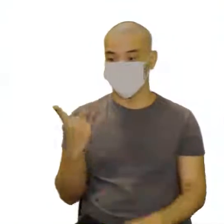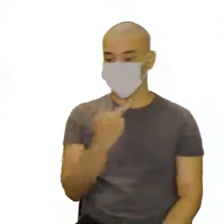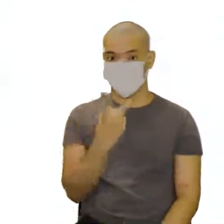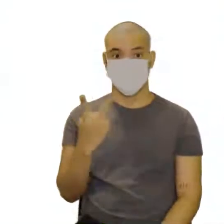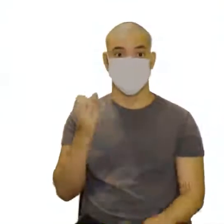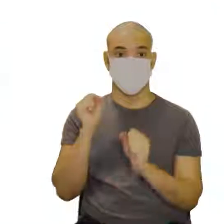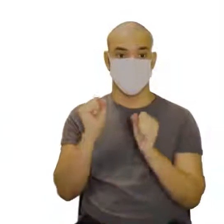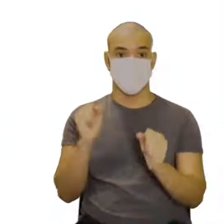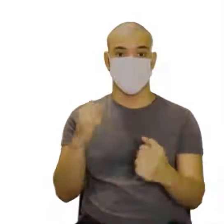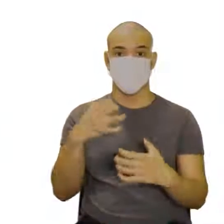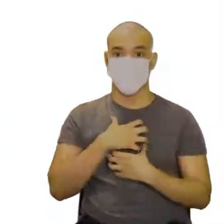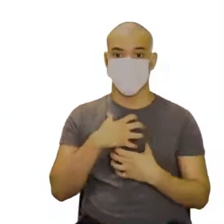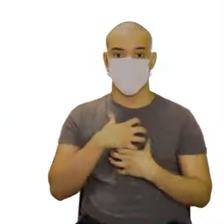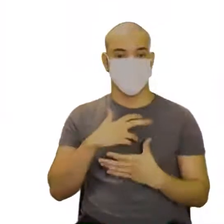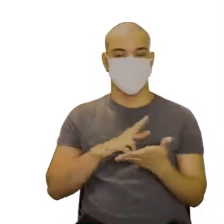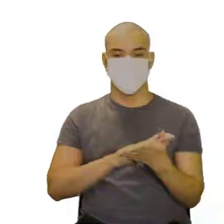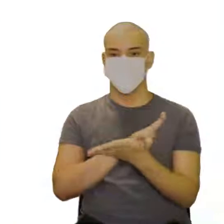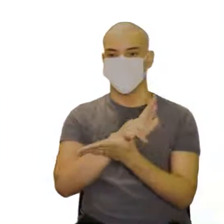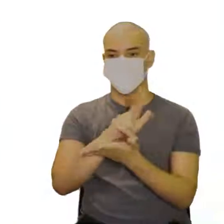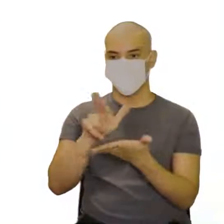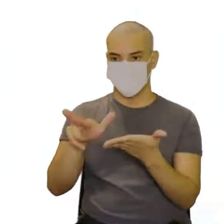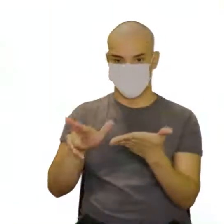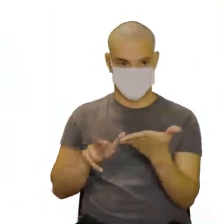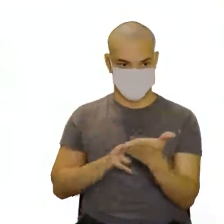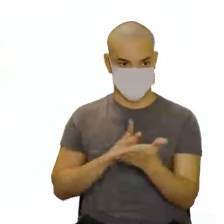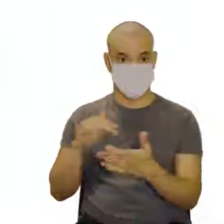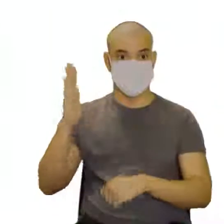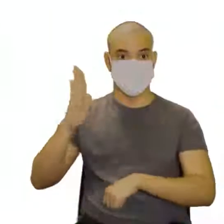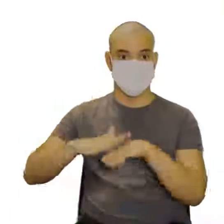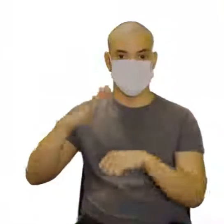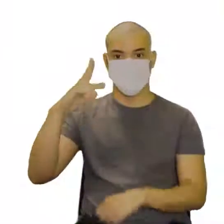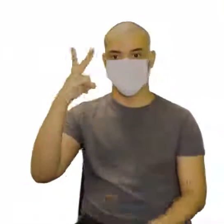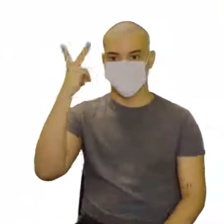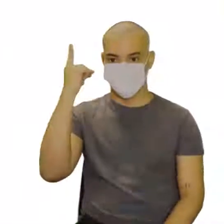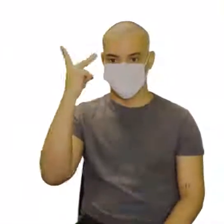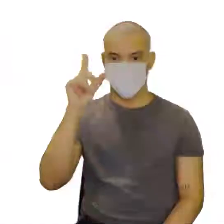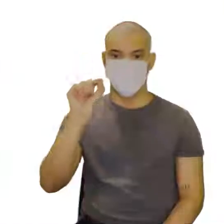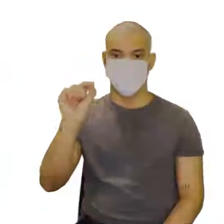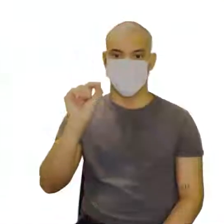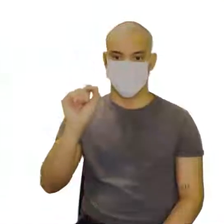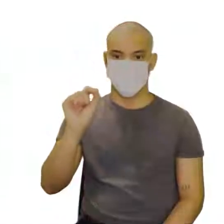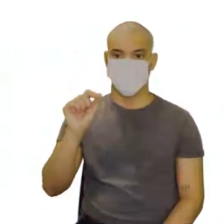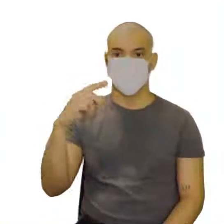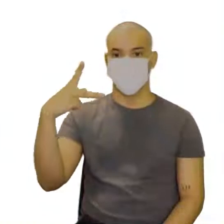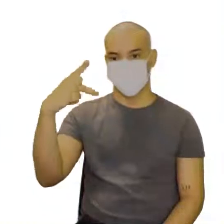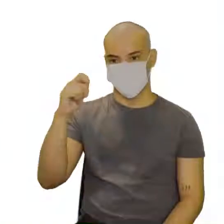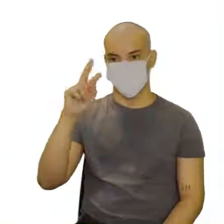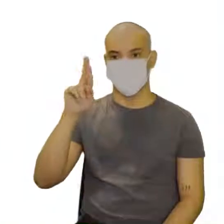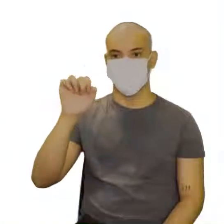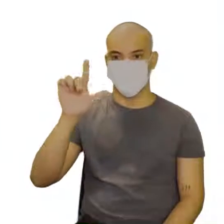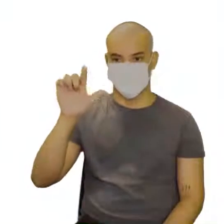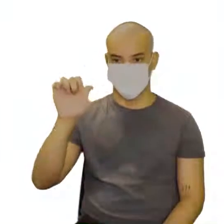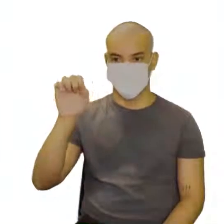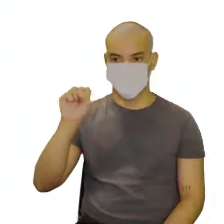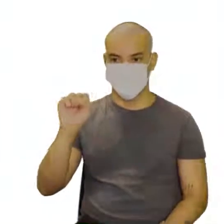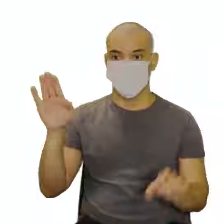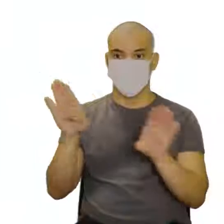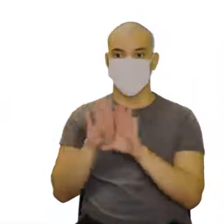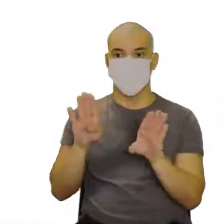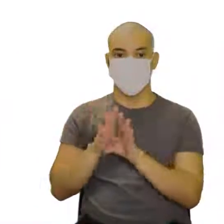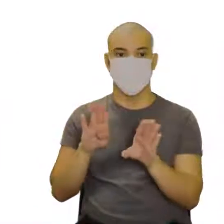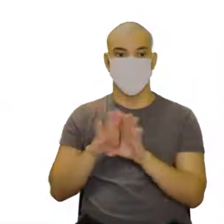diversos formatos diferentes, sendo os mais comuns placas paralelas